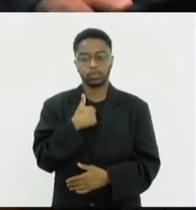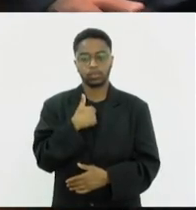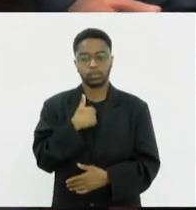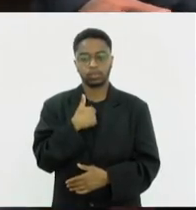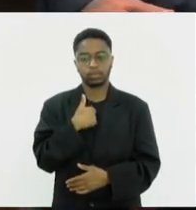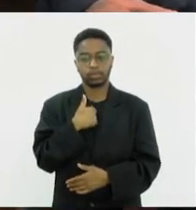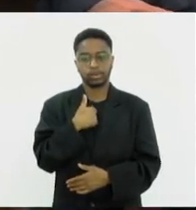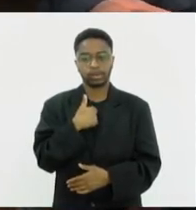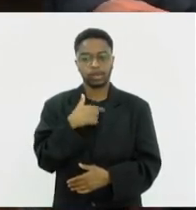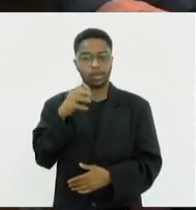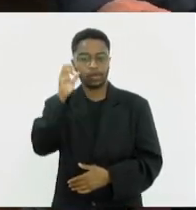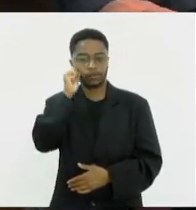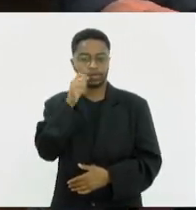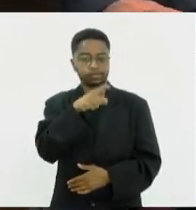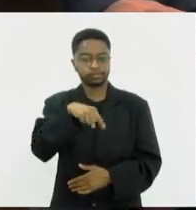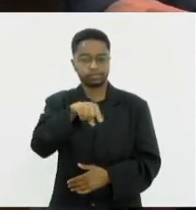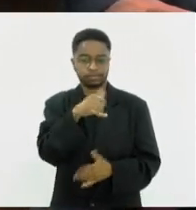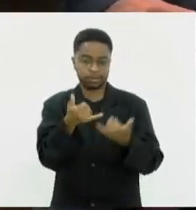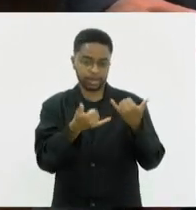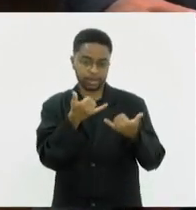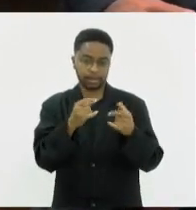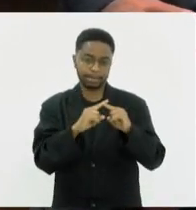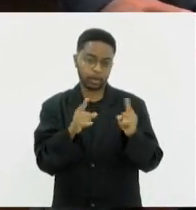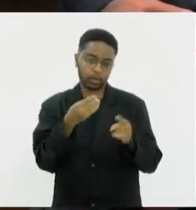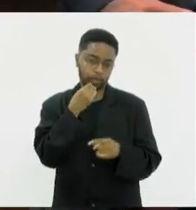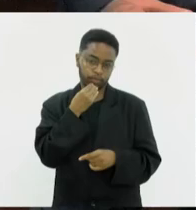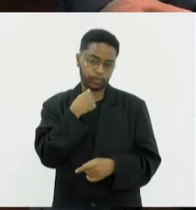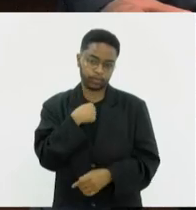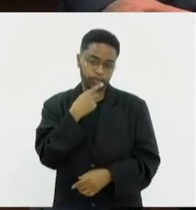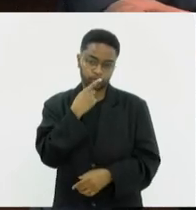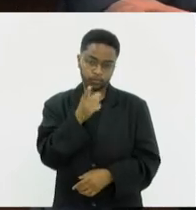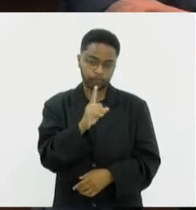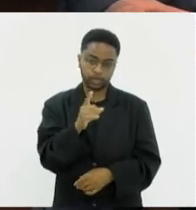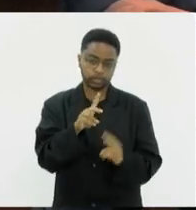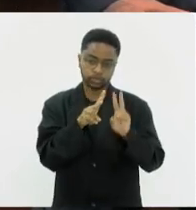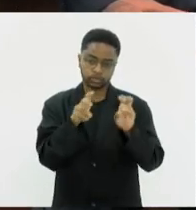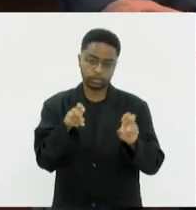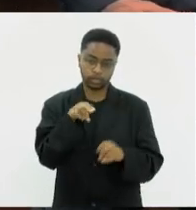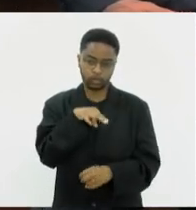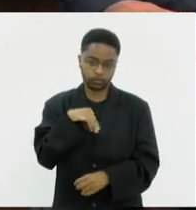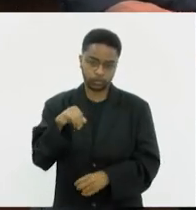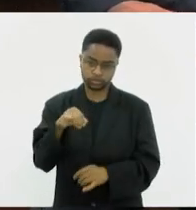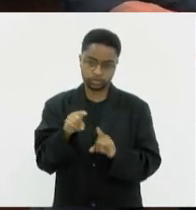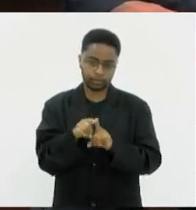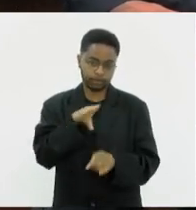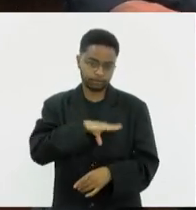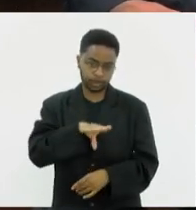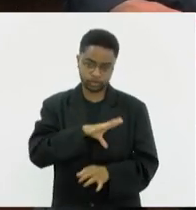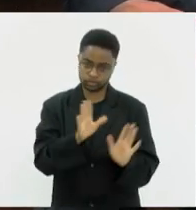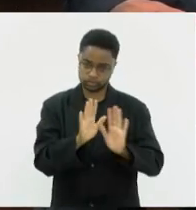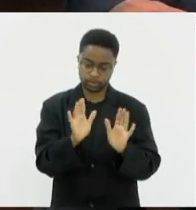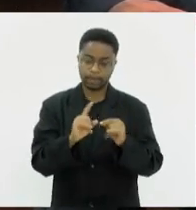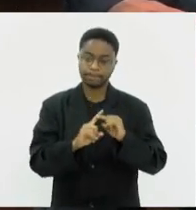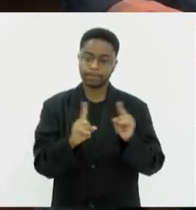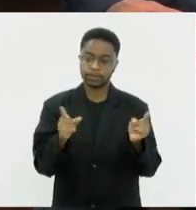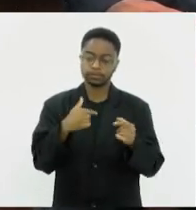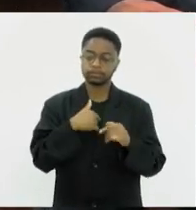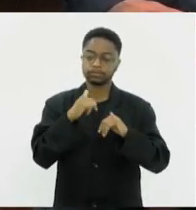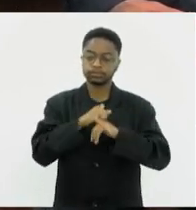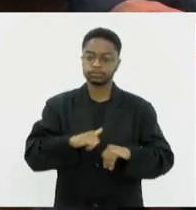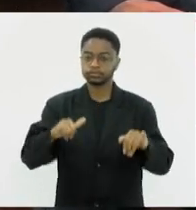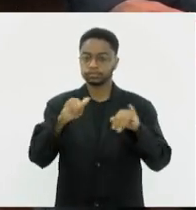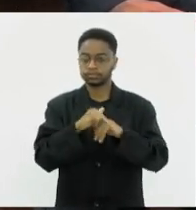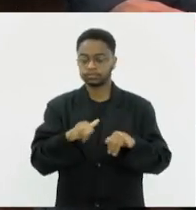as brincadeiras dos nossos colegas aqui, não vim para falar, obviamente, do Nova Iguaçu e do Vasco. Mas vim trazer o relato de um